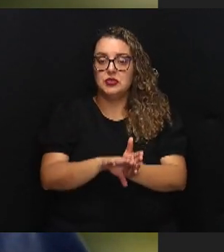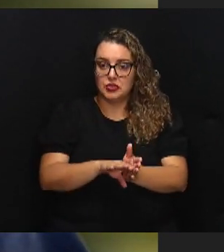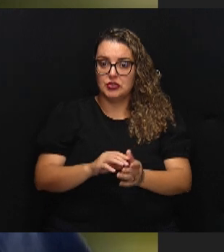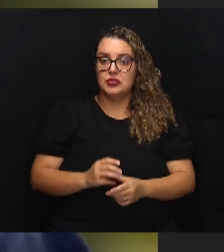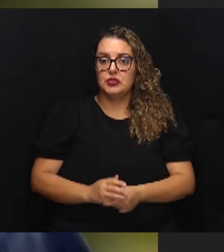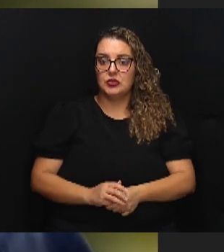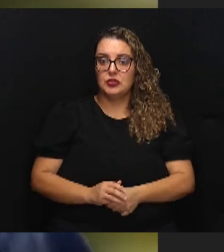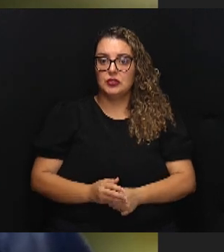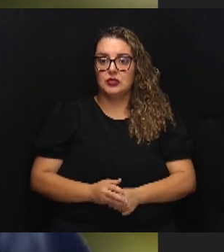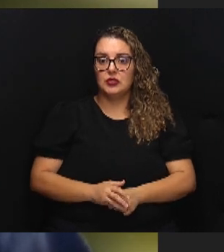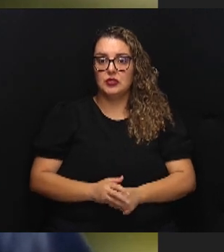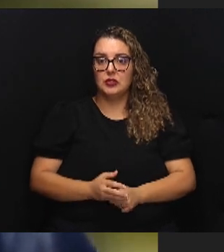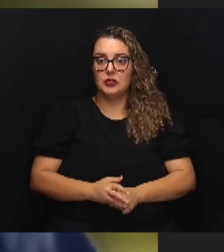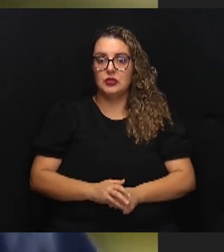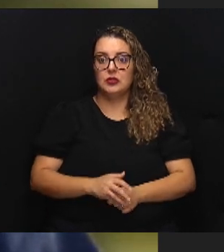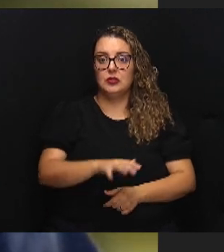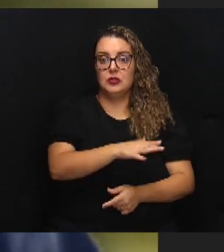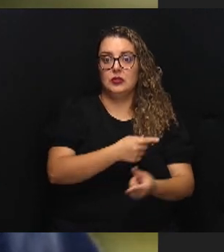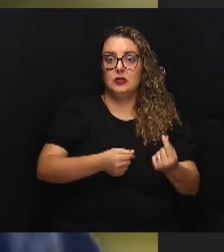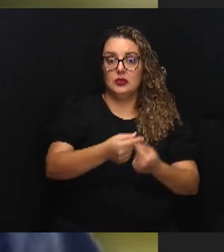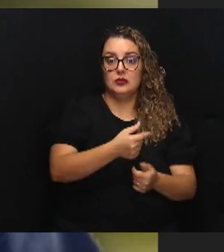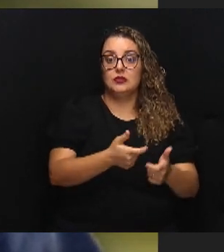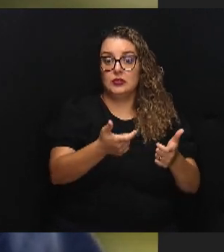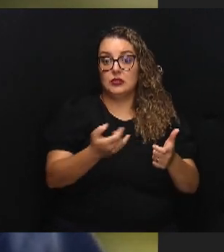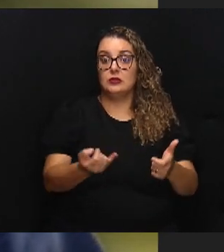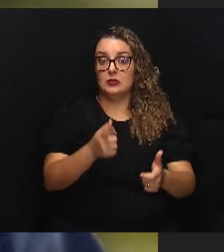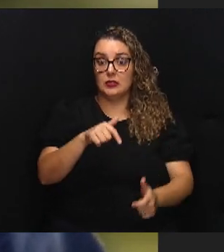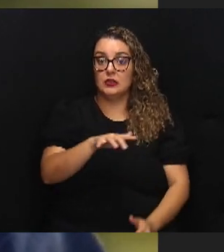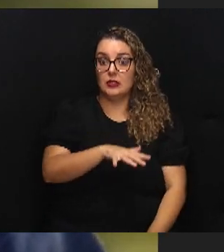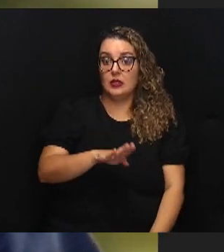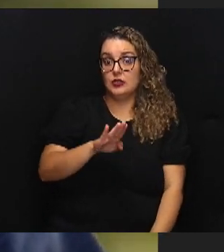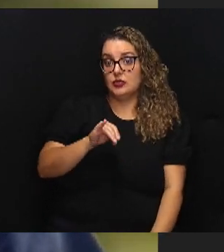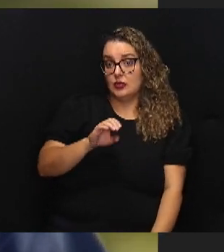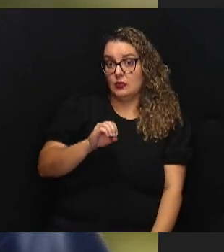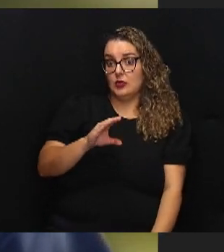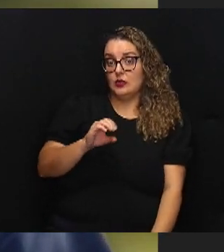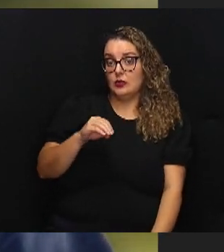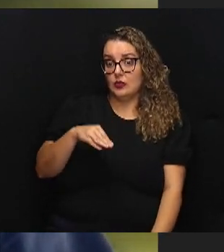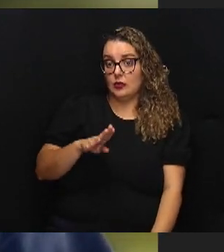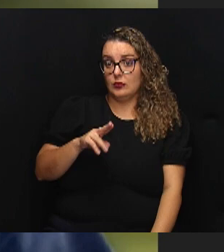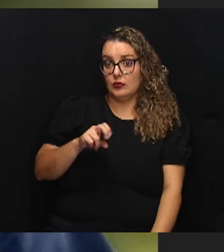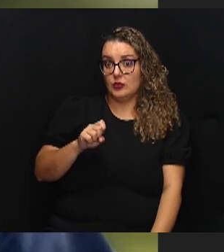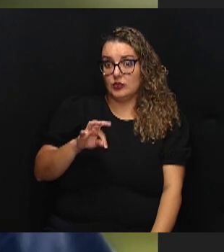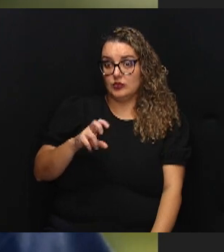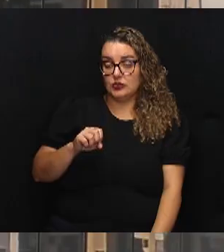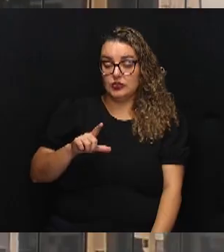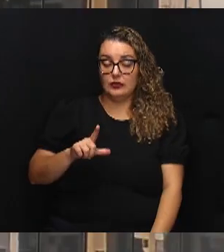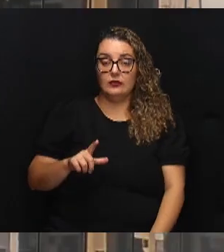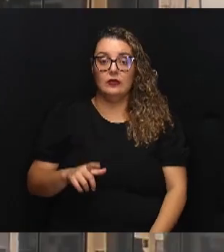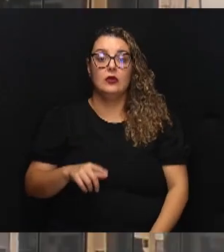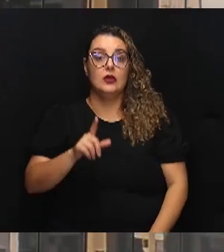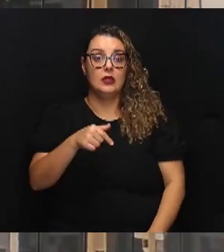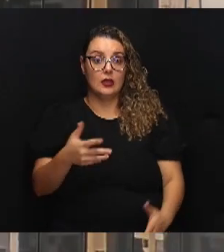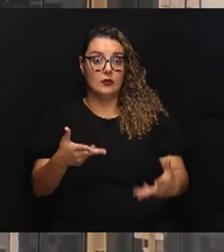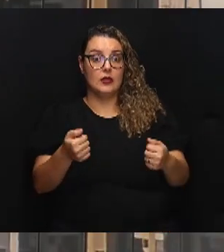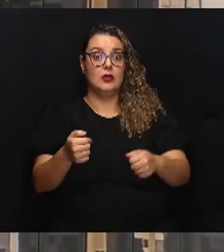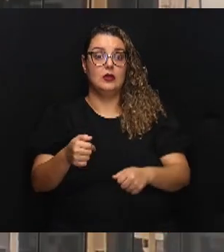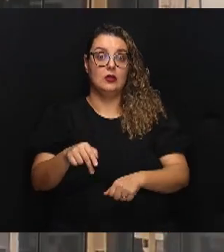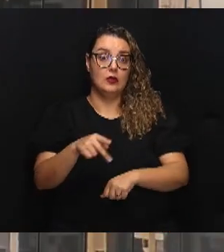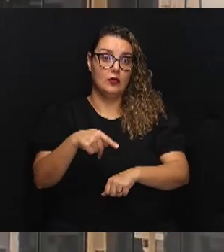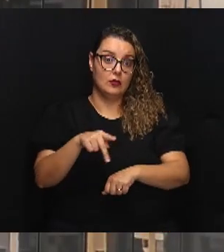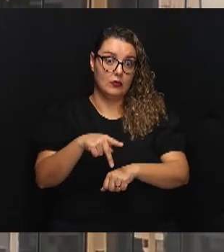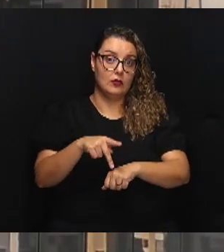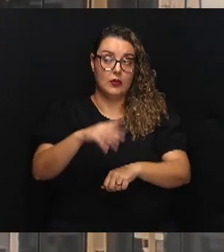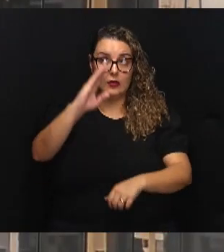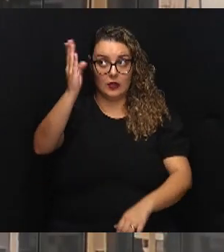até um setor econômico de grande importância para o Brasil, que é a área de biocombustíveis. E é maravilhoso porque o Brasil é um país continental